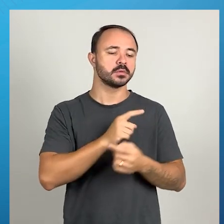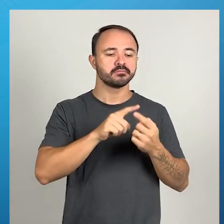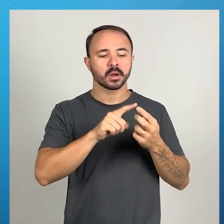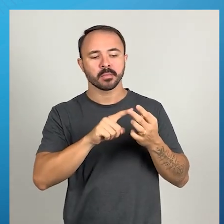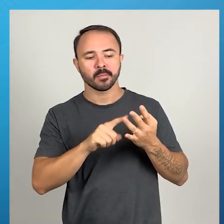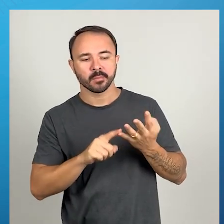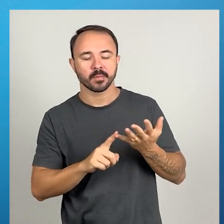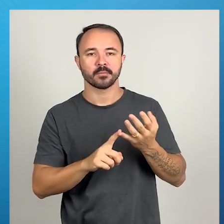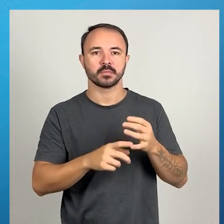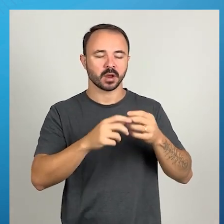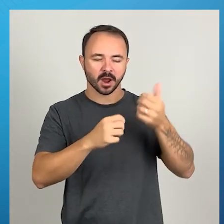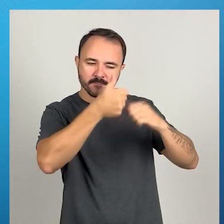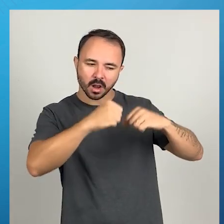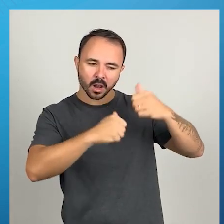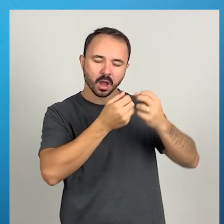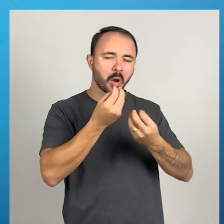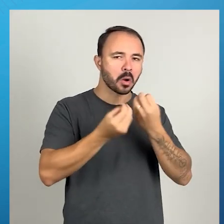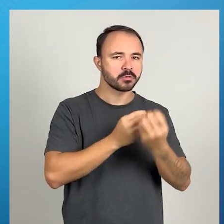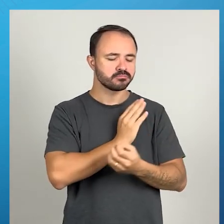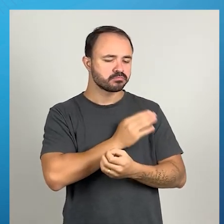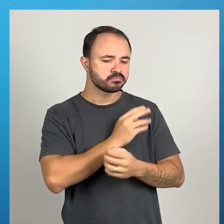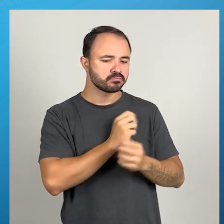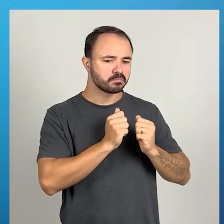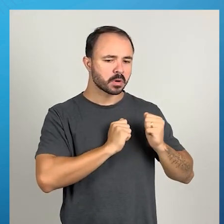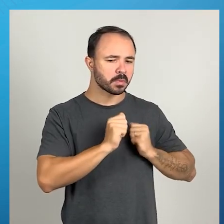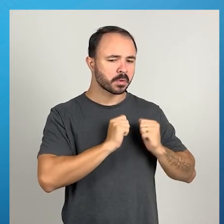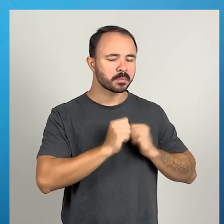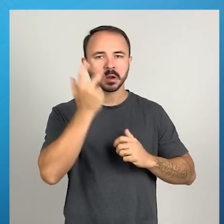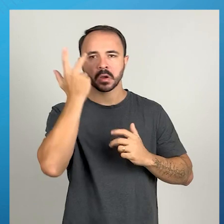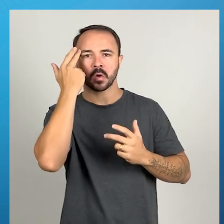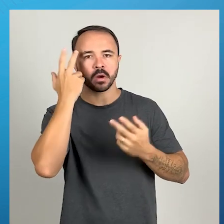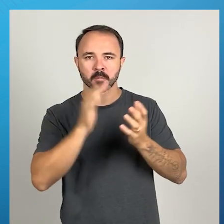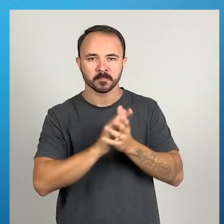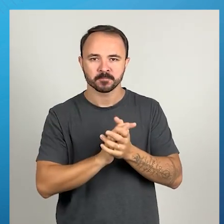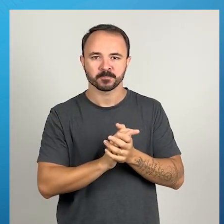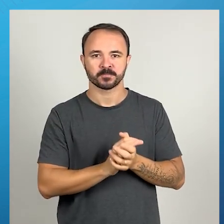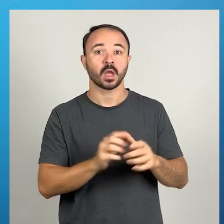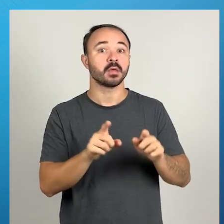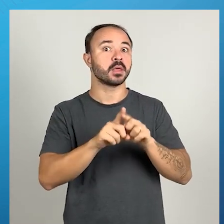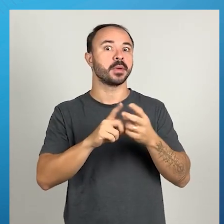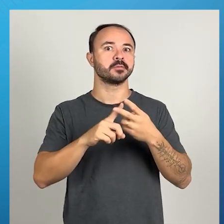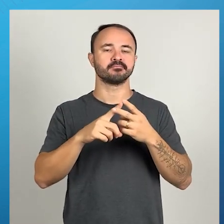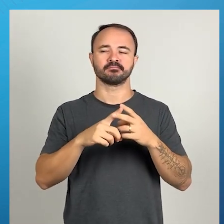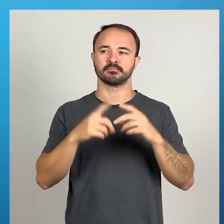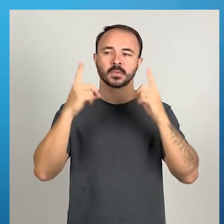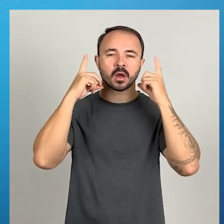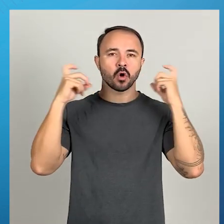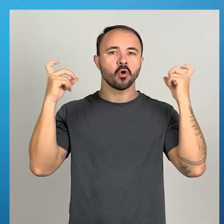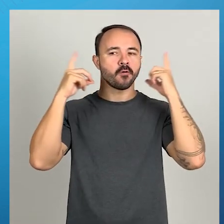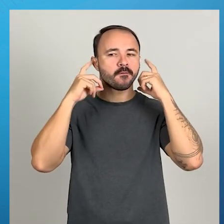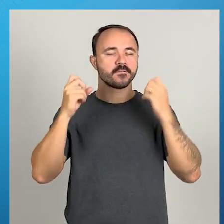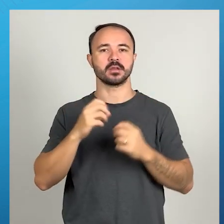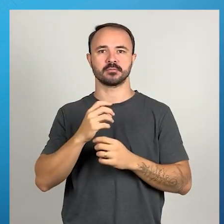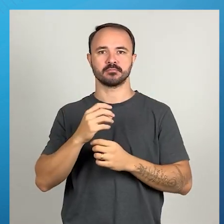condições relacionadas à cardiopatia, o teste da orelhinha, que ele analisa deficiências auditivas, o teste do olhinho, que